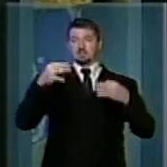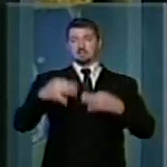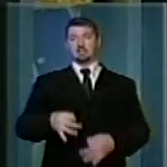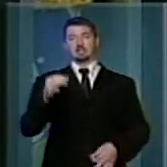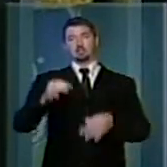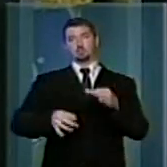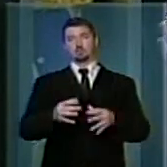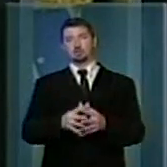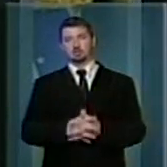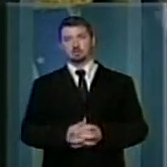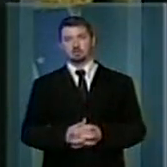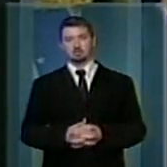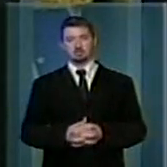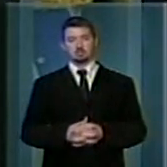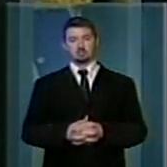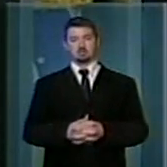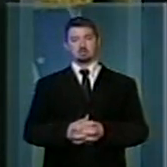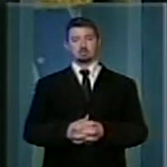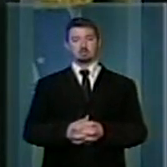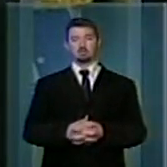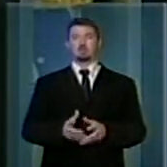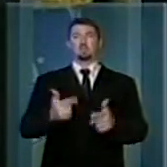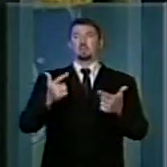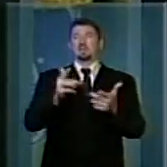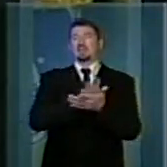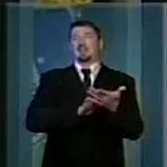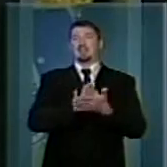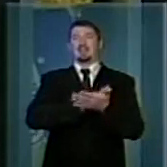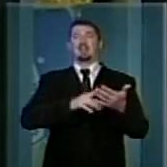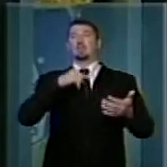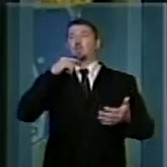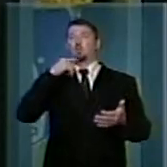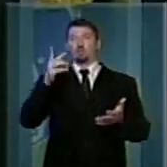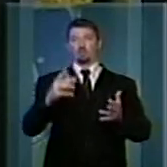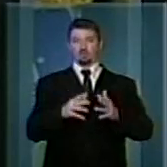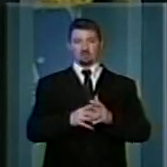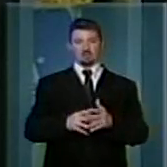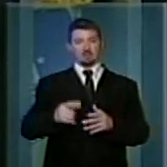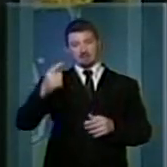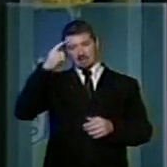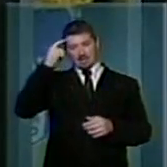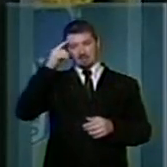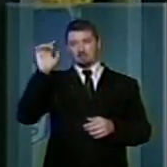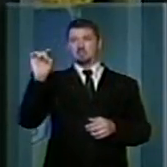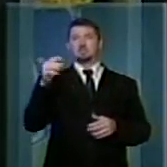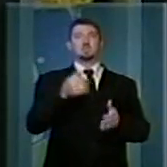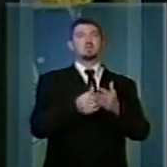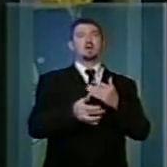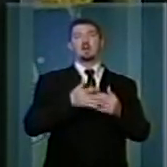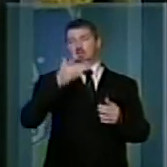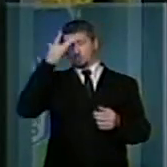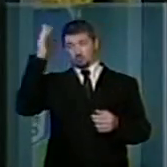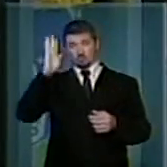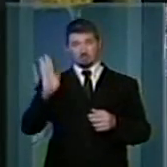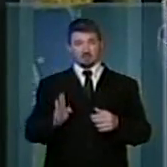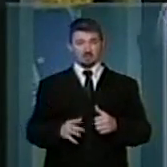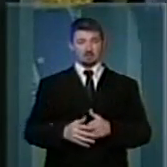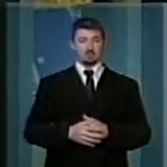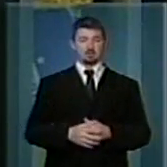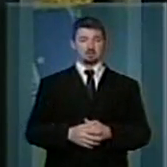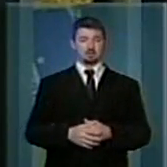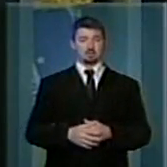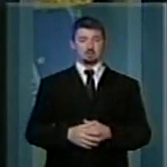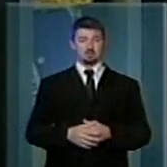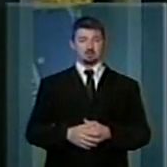Por isso, não há dúvida na cabeça de qualquer brasileiro ou brasileira